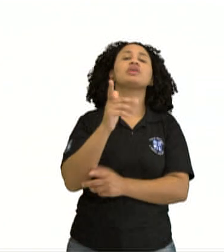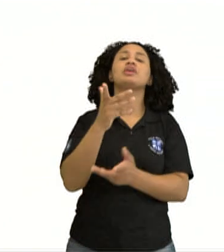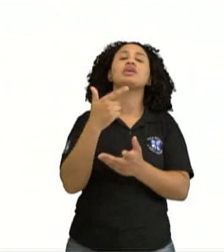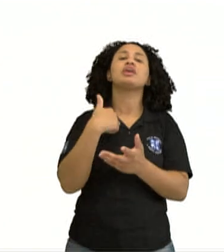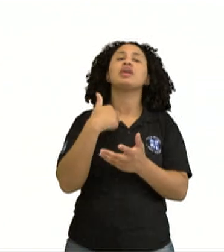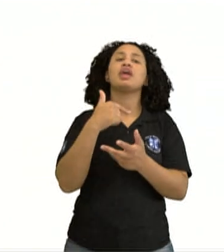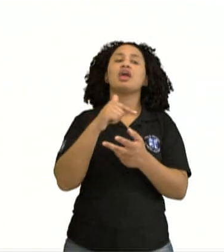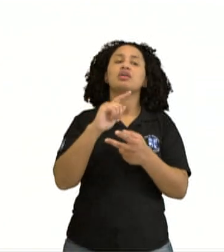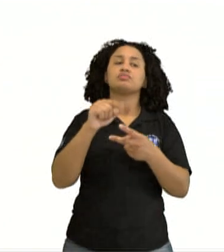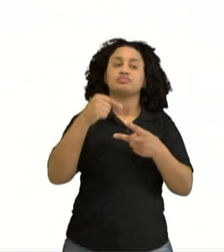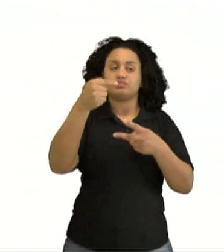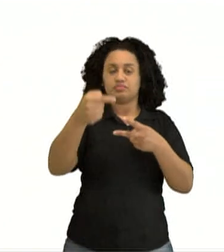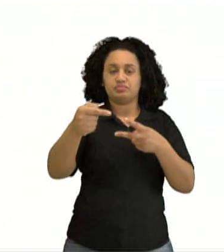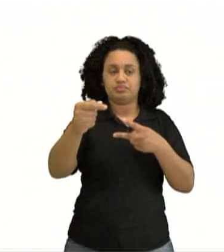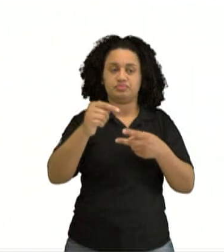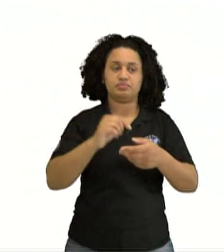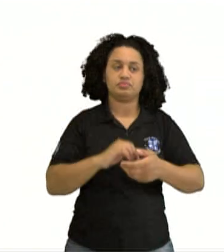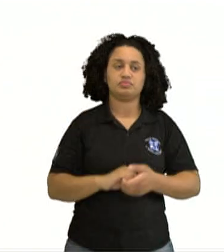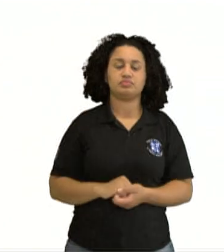item subsequente.